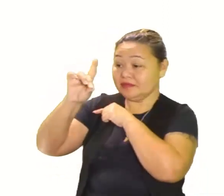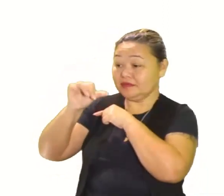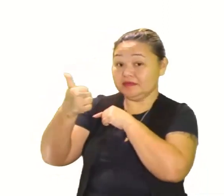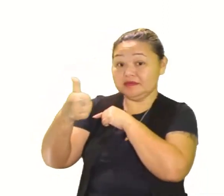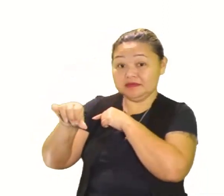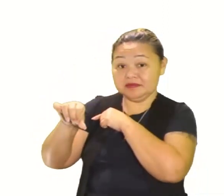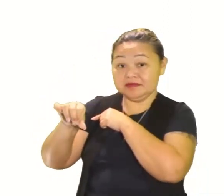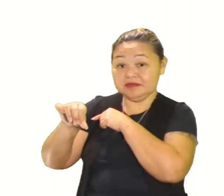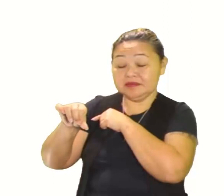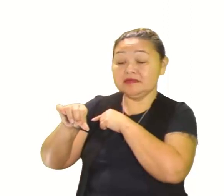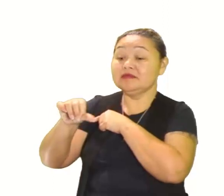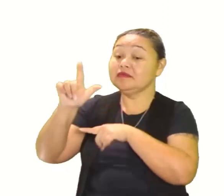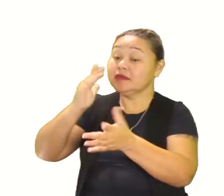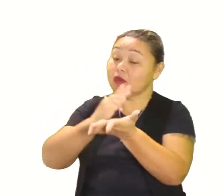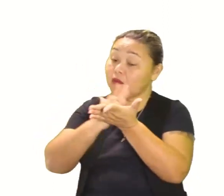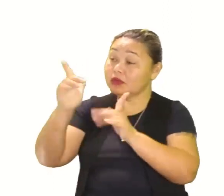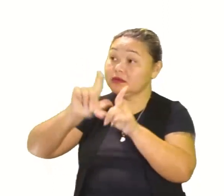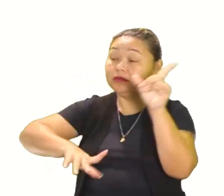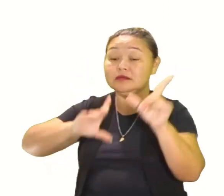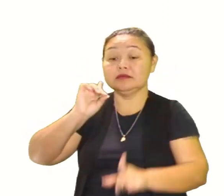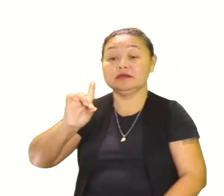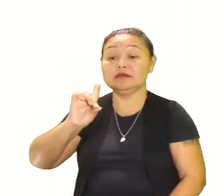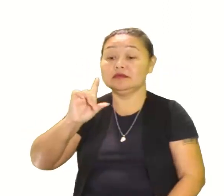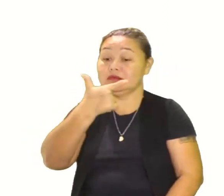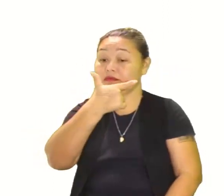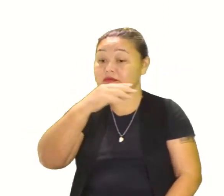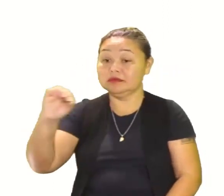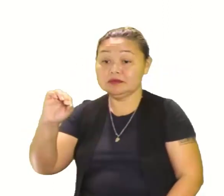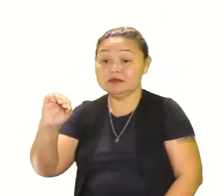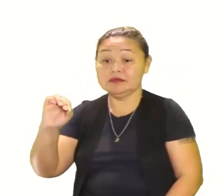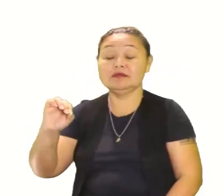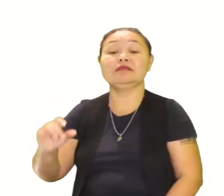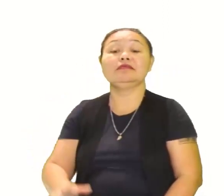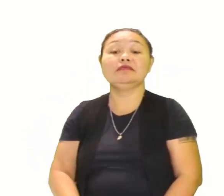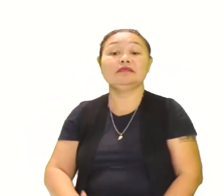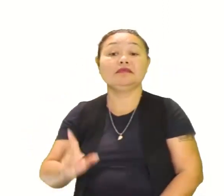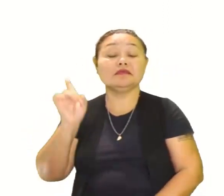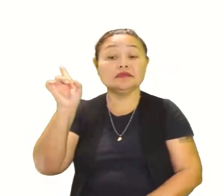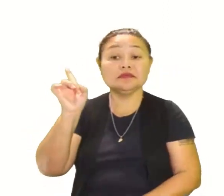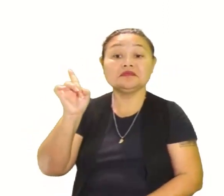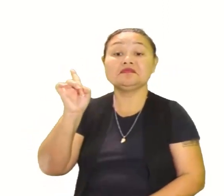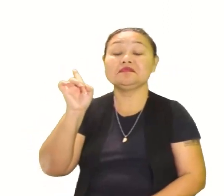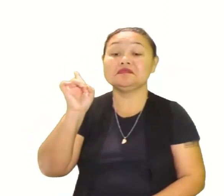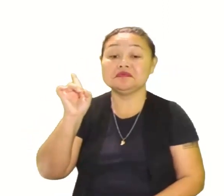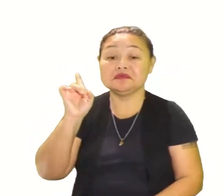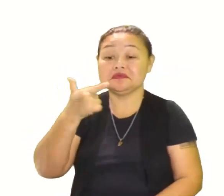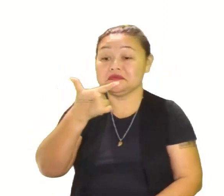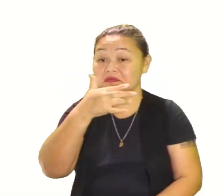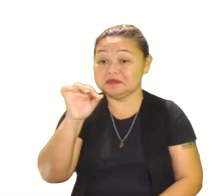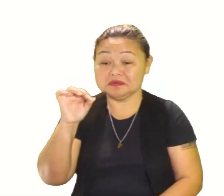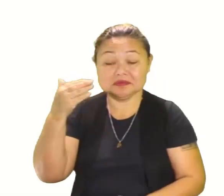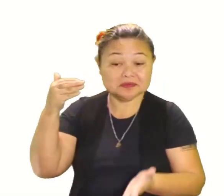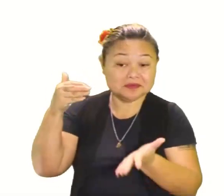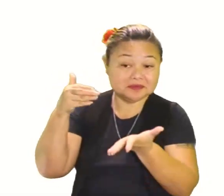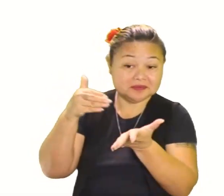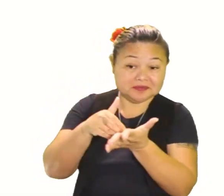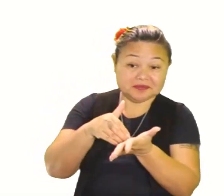do 19 que começa com a letra D é o 200. E aí gostaram? Do 200 até